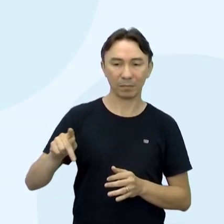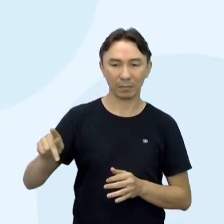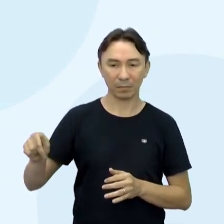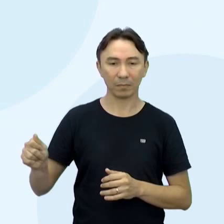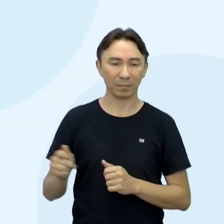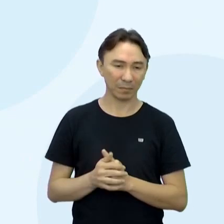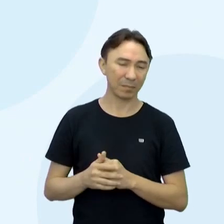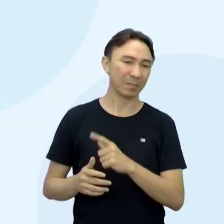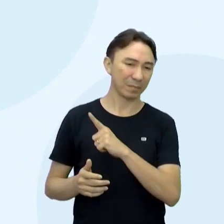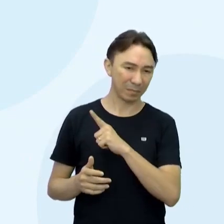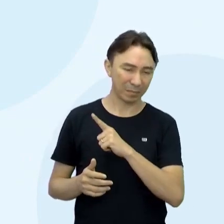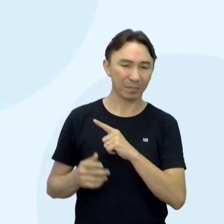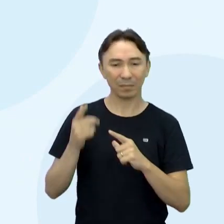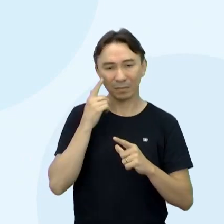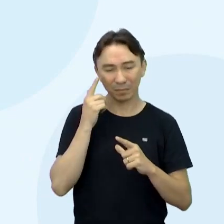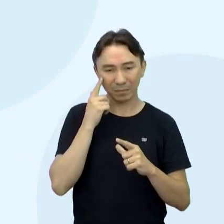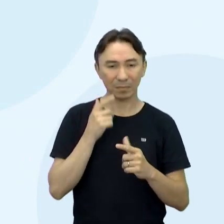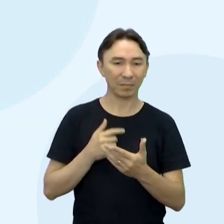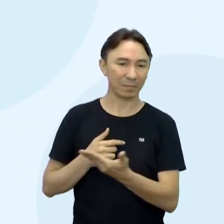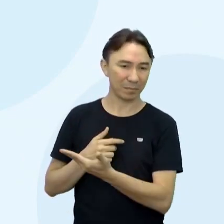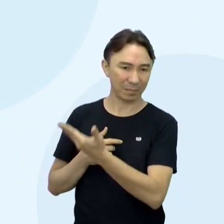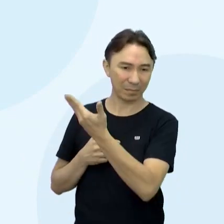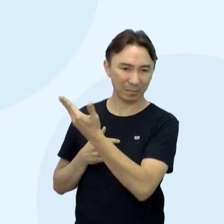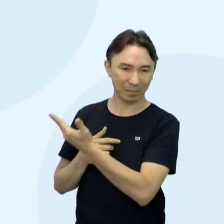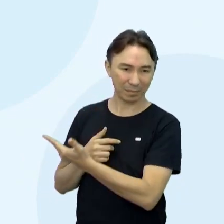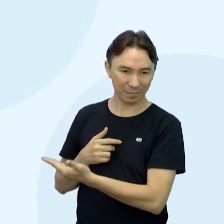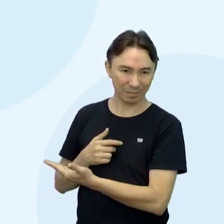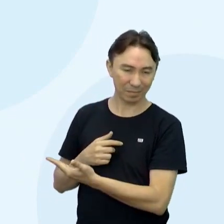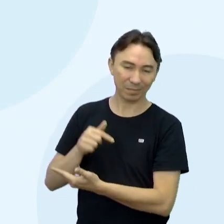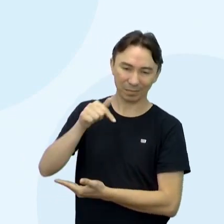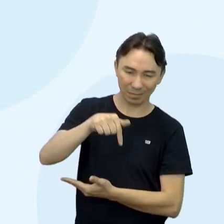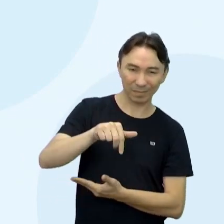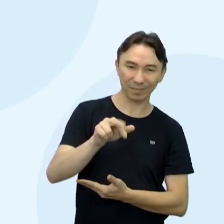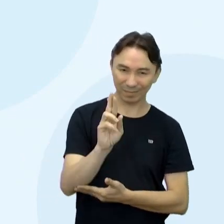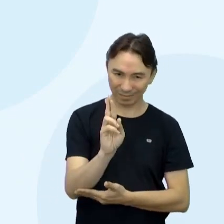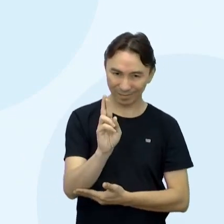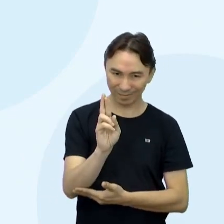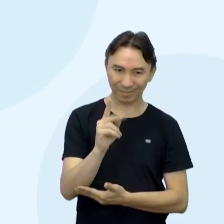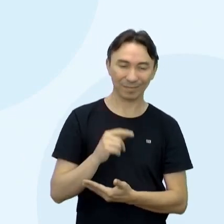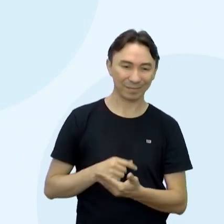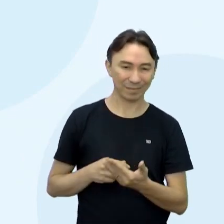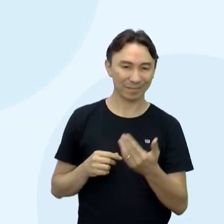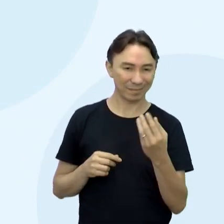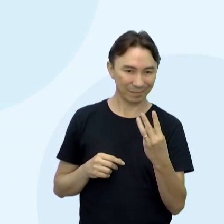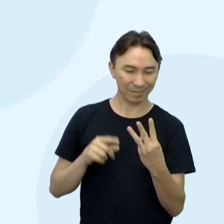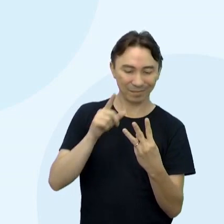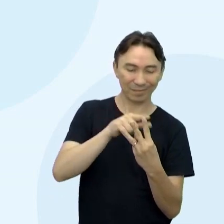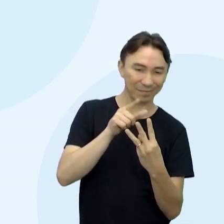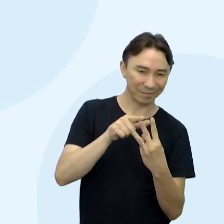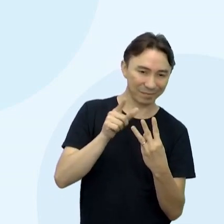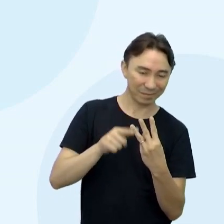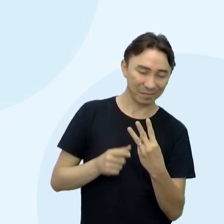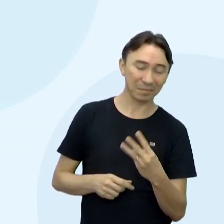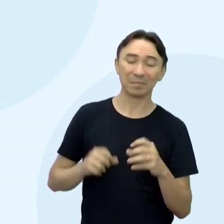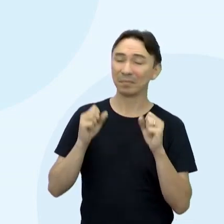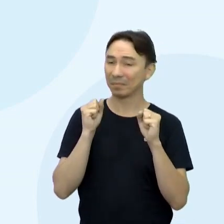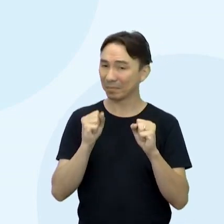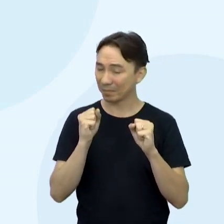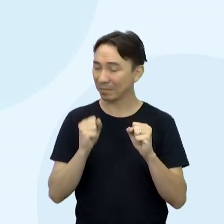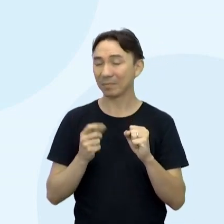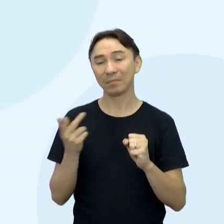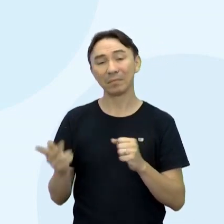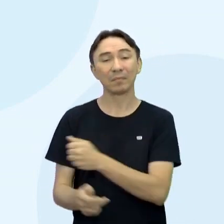QR Codes, né, ou como a gente fala em português, o QR Code, e eles podem ser acessados